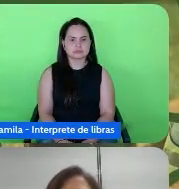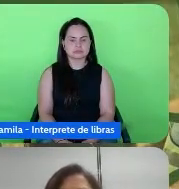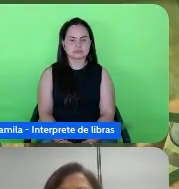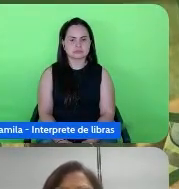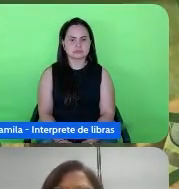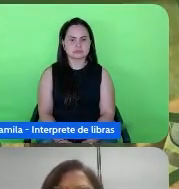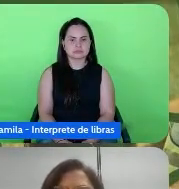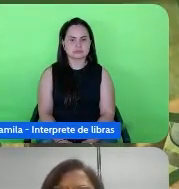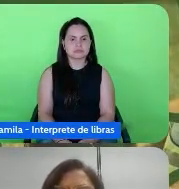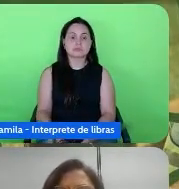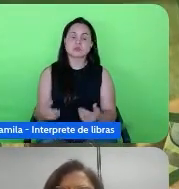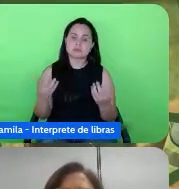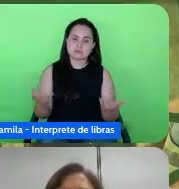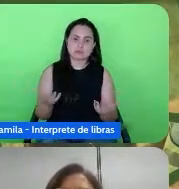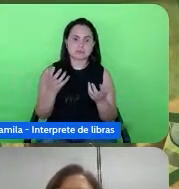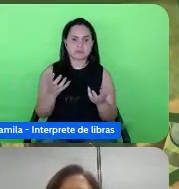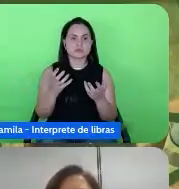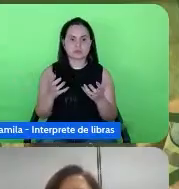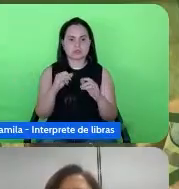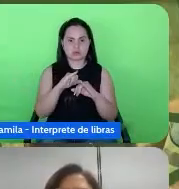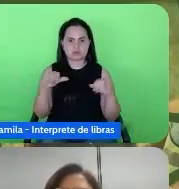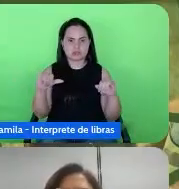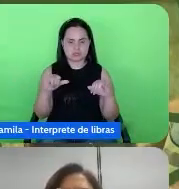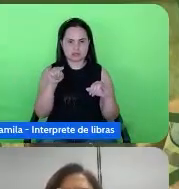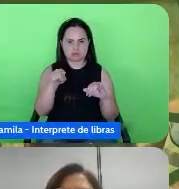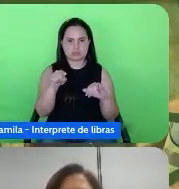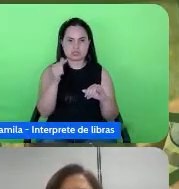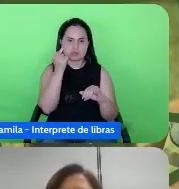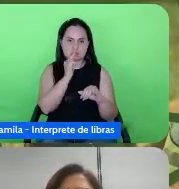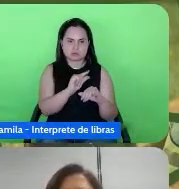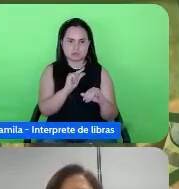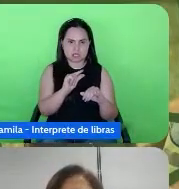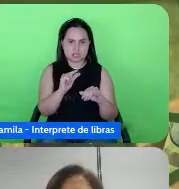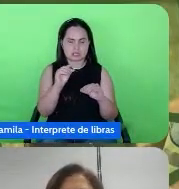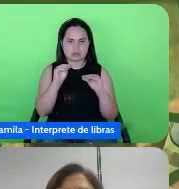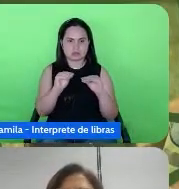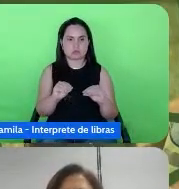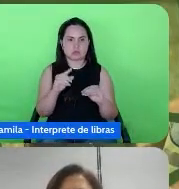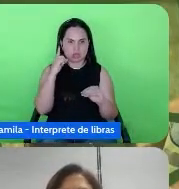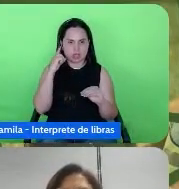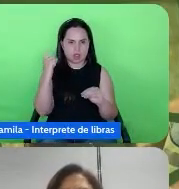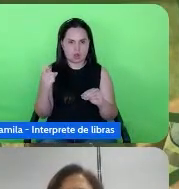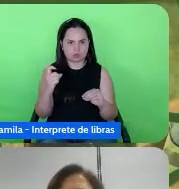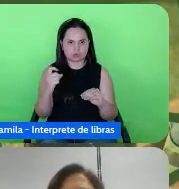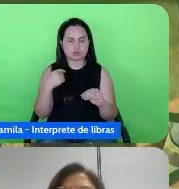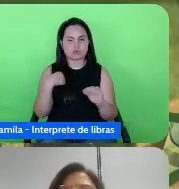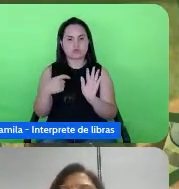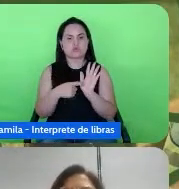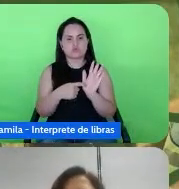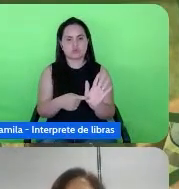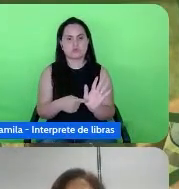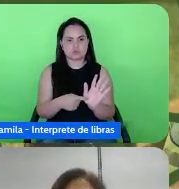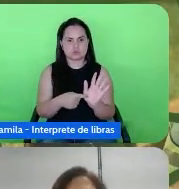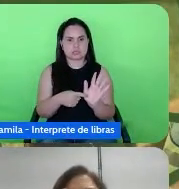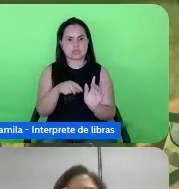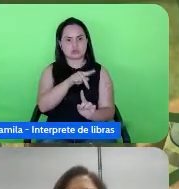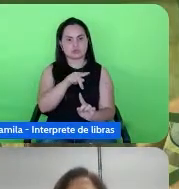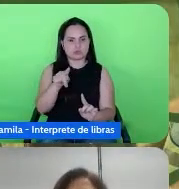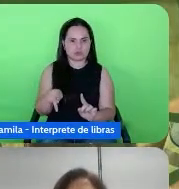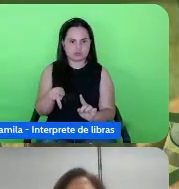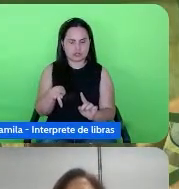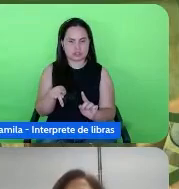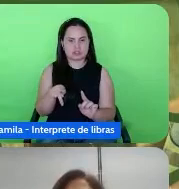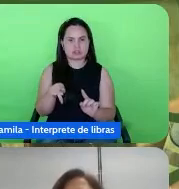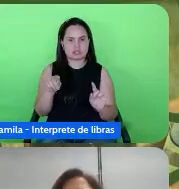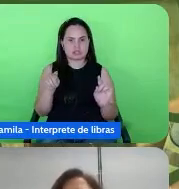Bom, eu quero propor aqui, Janus, enquanto você consegue passar o áudio aí, eu vou fazendo a apresentação do professor, né, o nosso